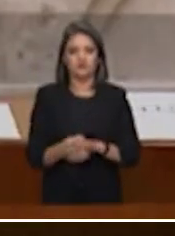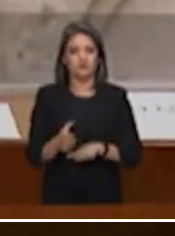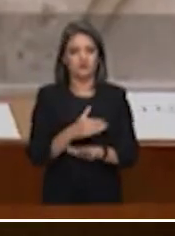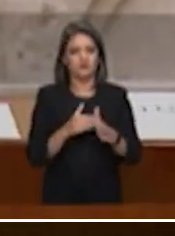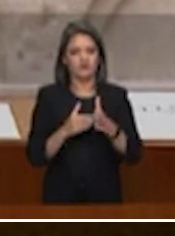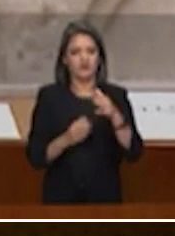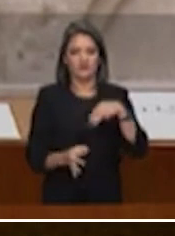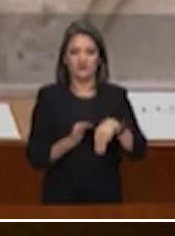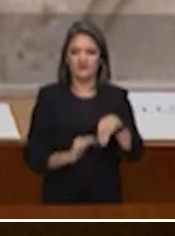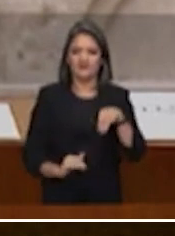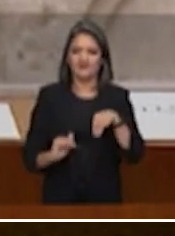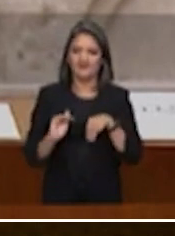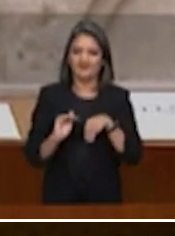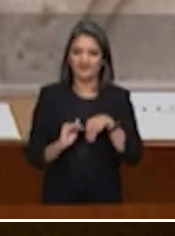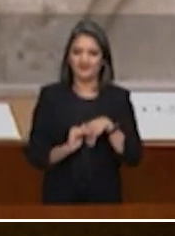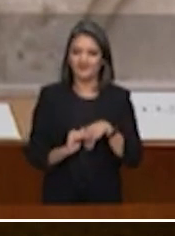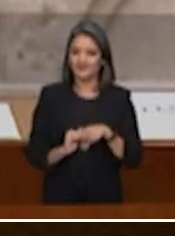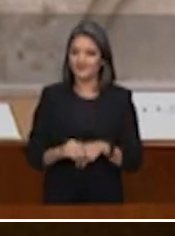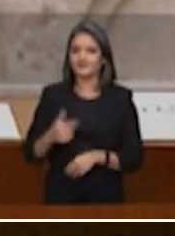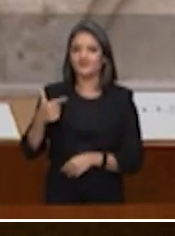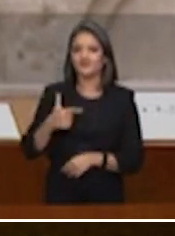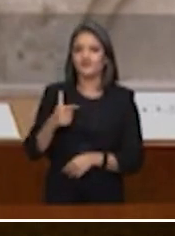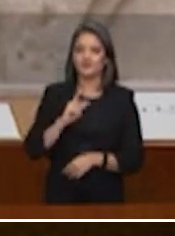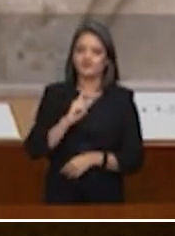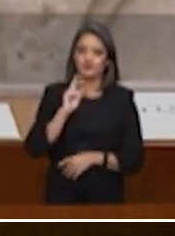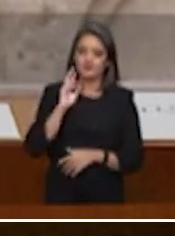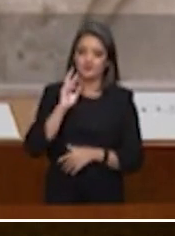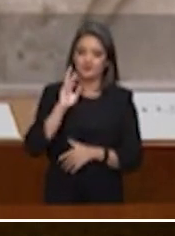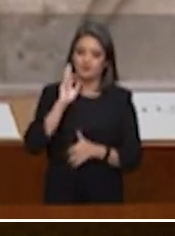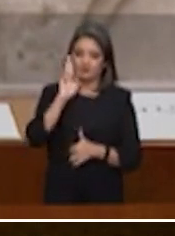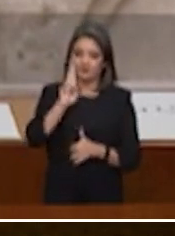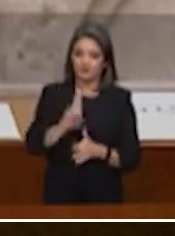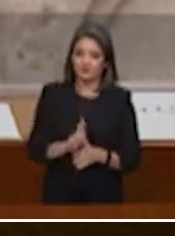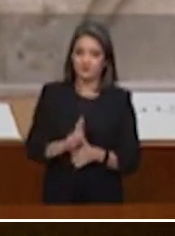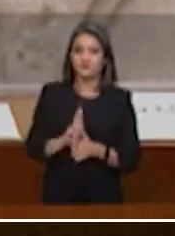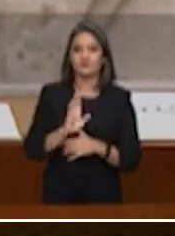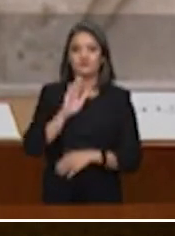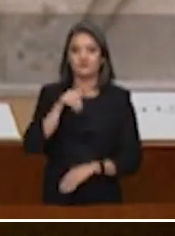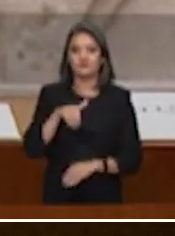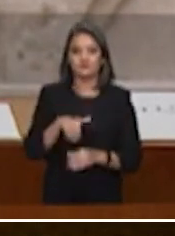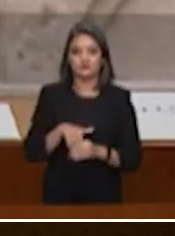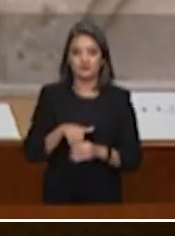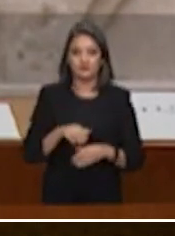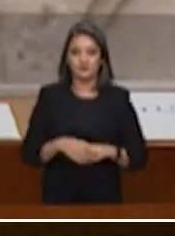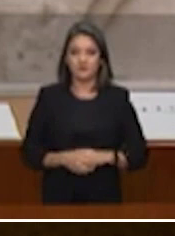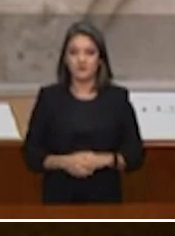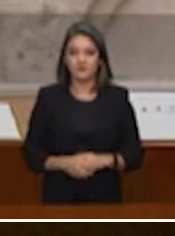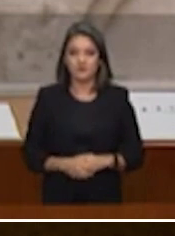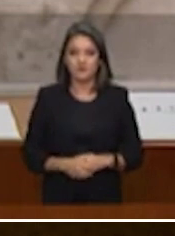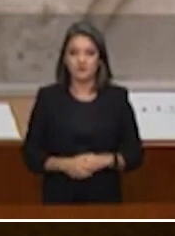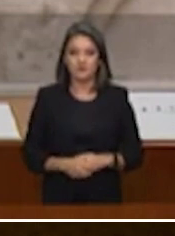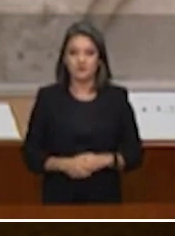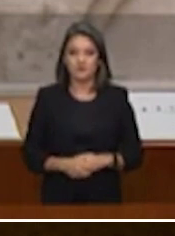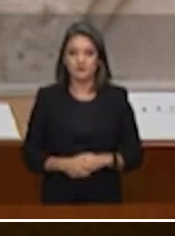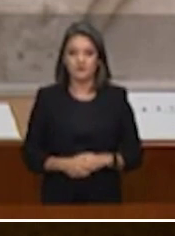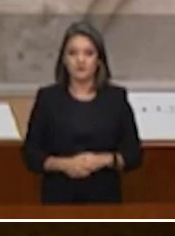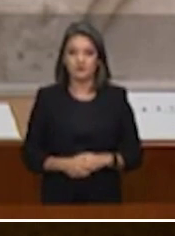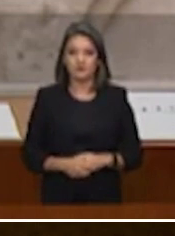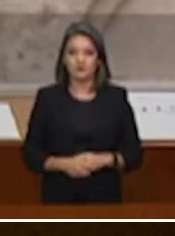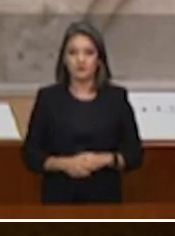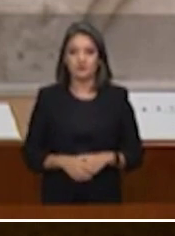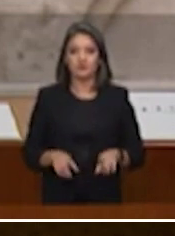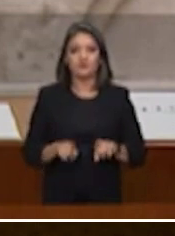o Cássio Nunes porque isso é redistribuído eh quando tá em recesso e ele fez questão de dizer que ele não sairia do recesso então